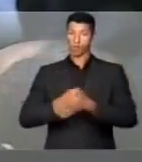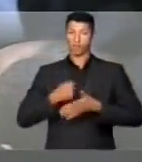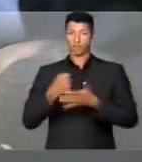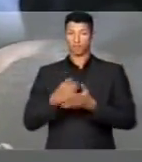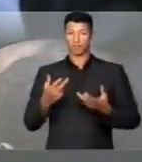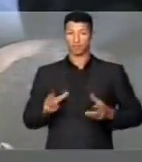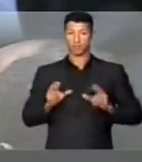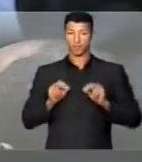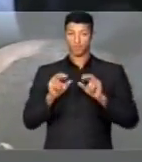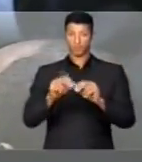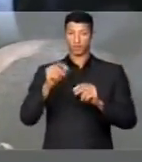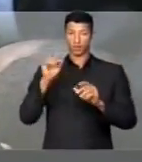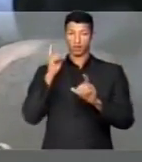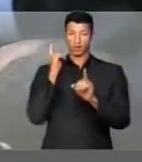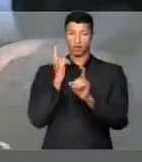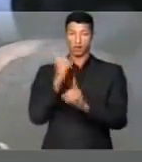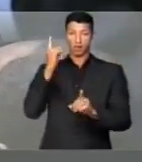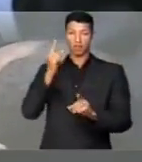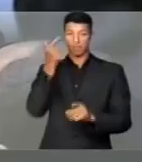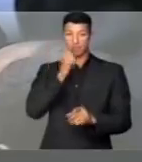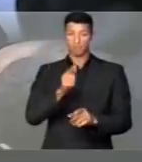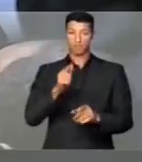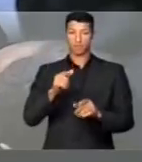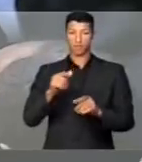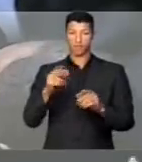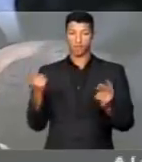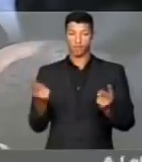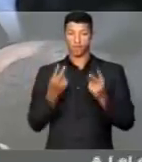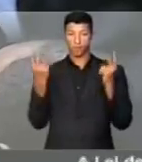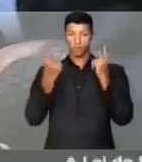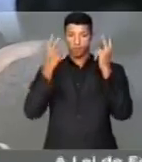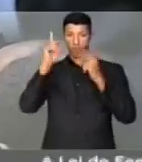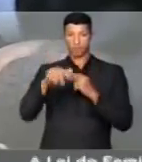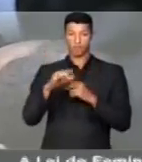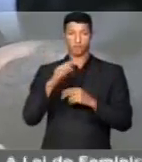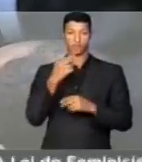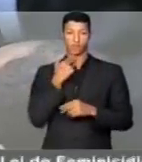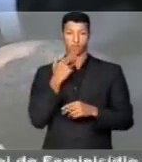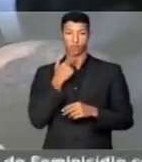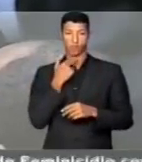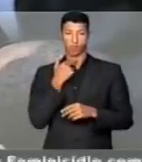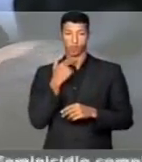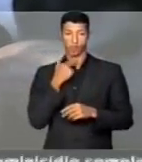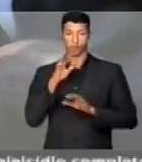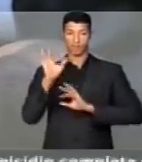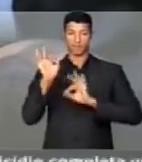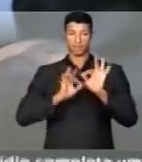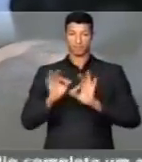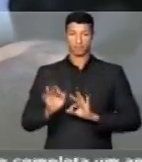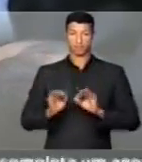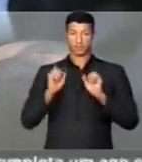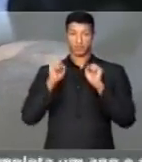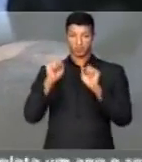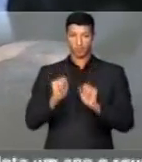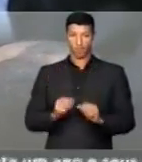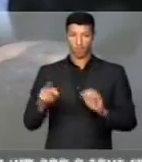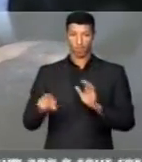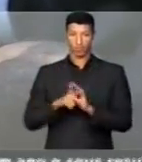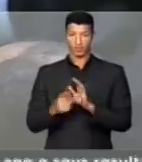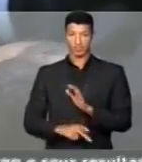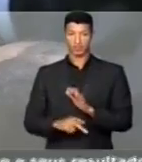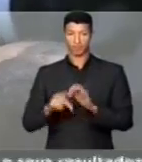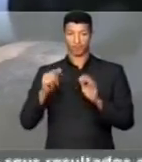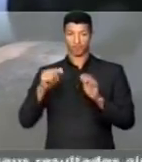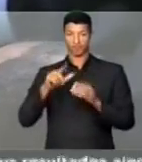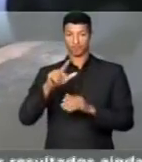ao câncer, uma descoberta deste alcance, se for vitoriosa, ela não pode ser um instrumento de poder,